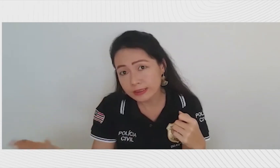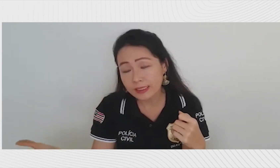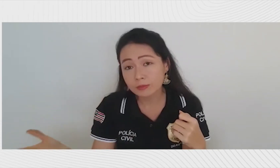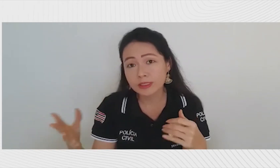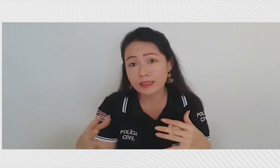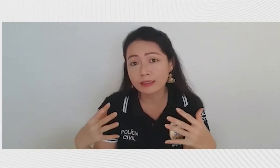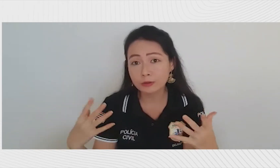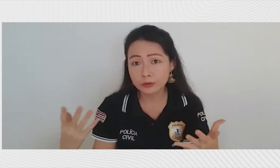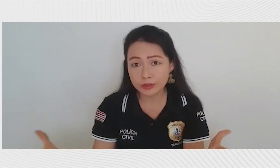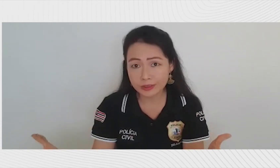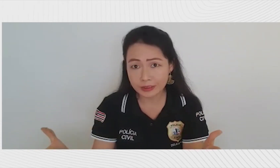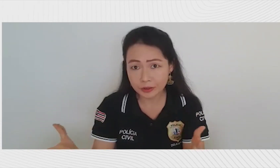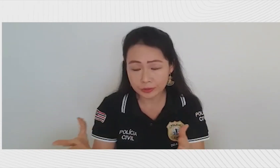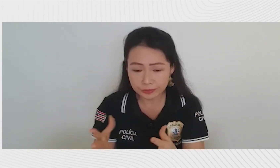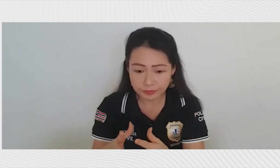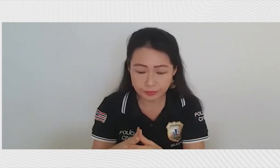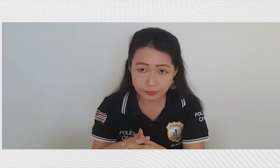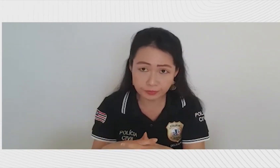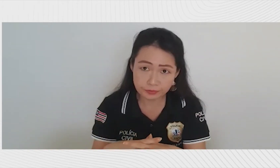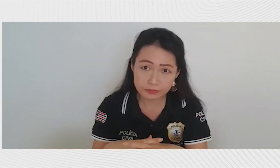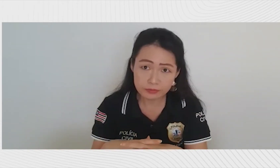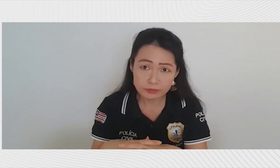casos extremos, ela tenta o suicídio.